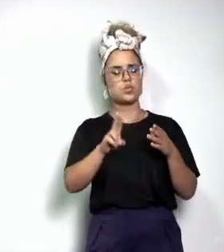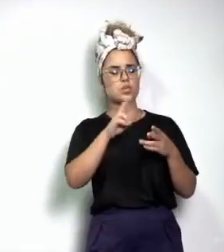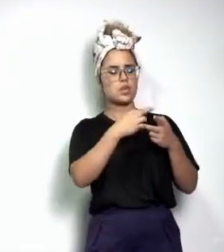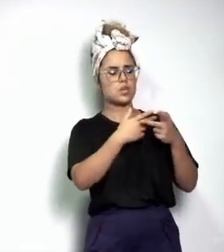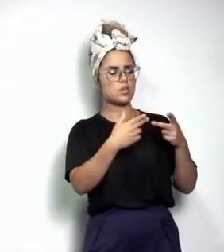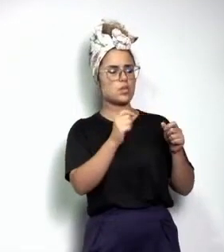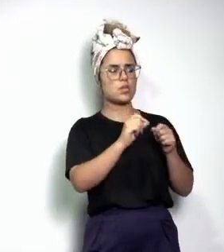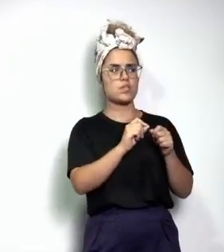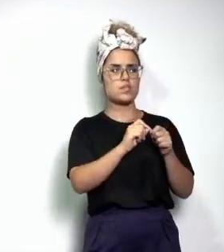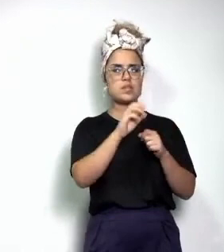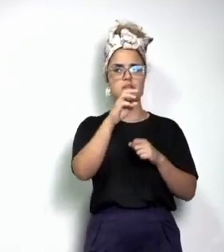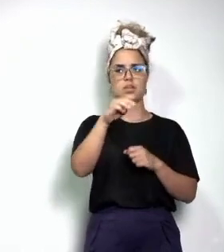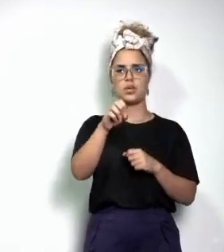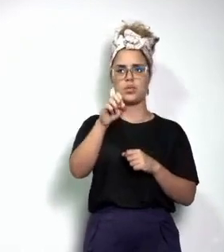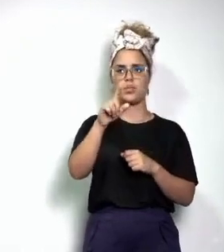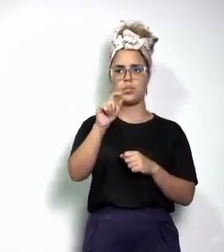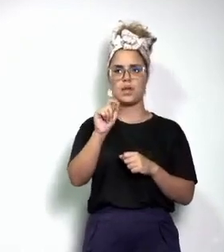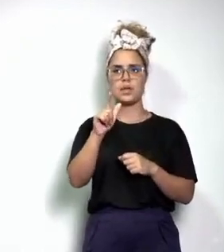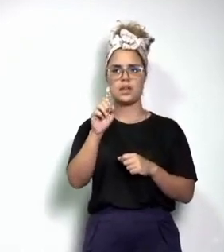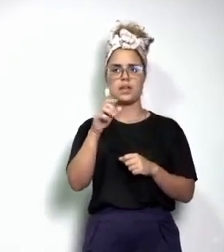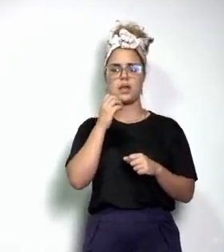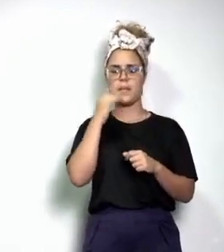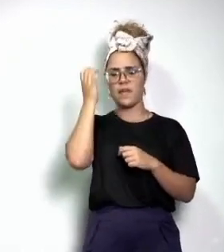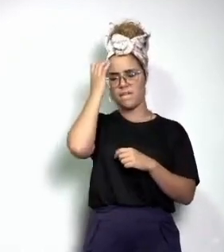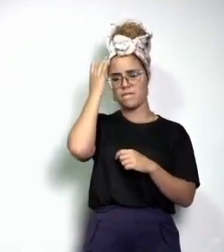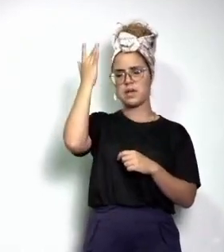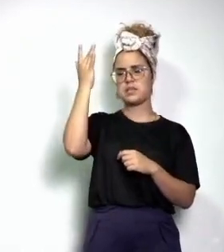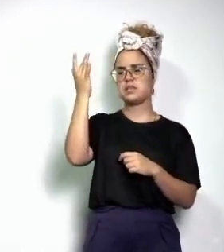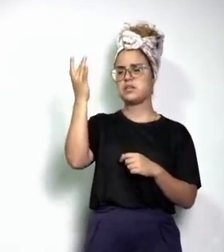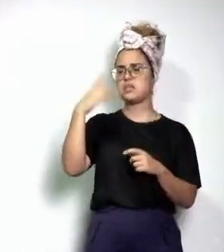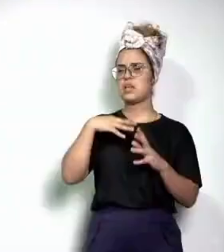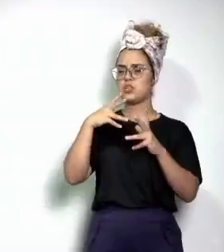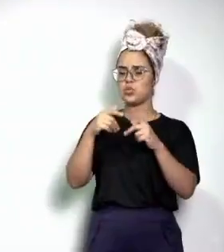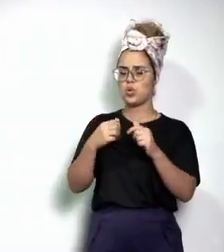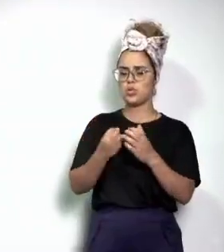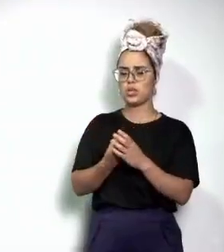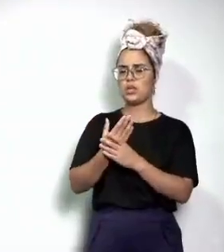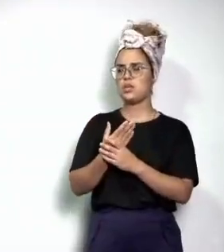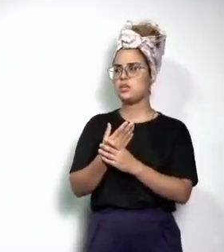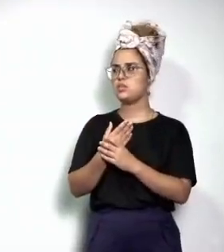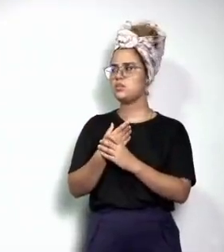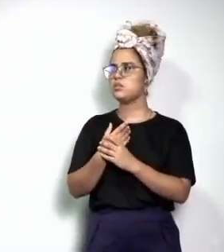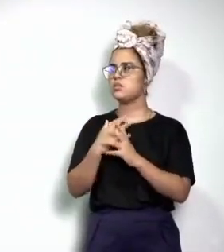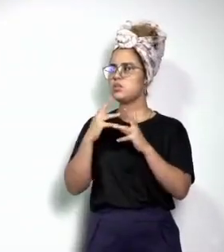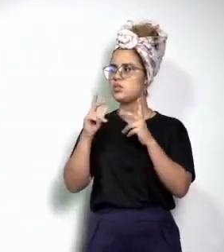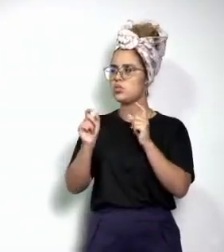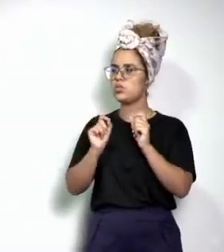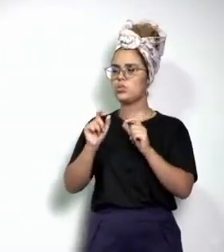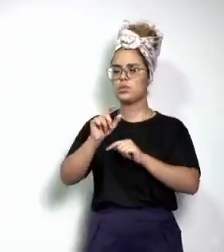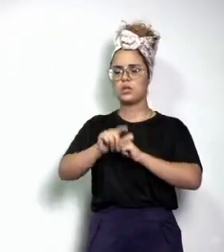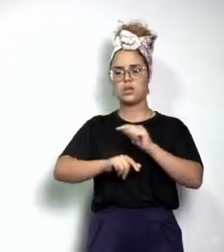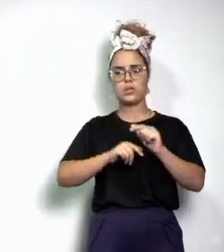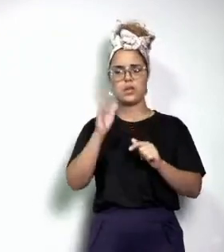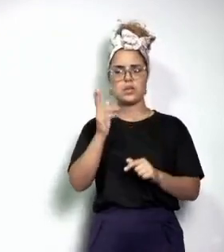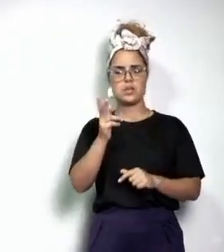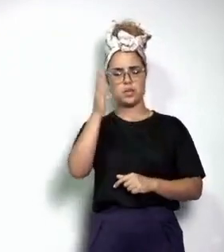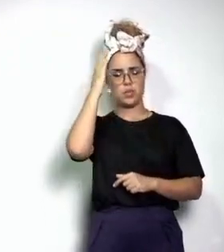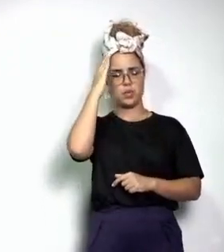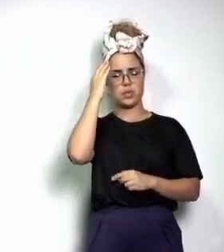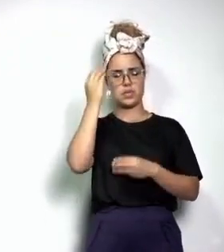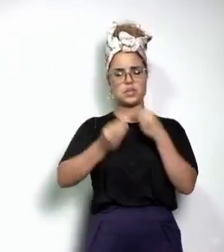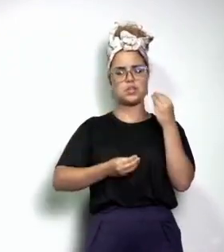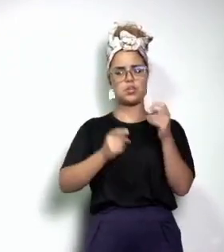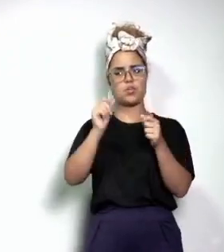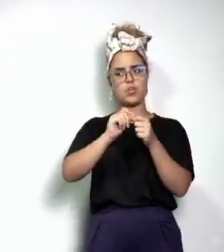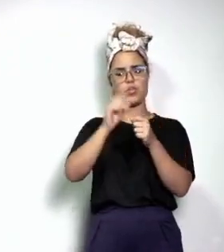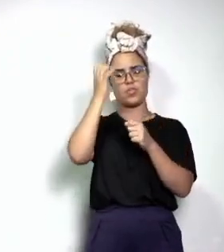também ser um lugar facilitador durante a produção. Tudo que a gente vai trabalhar é sempre pensando nisso, né? Como a gente